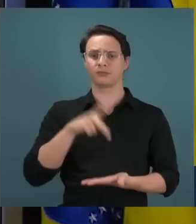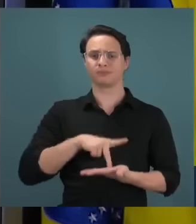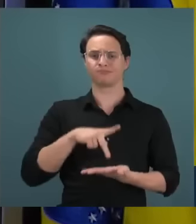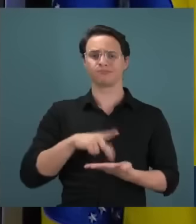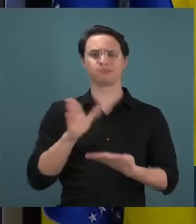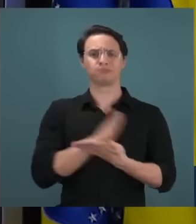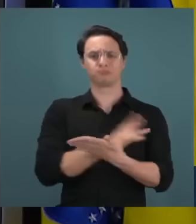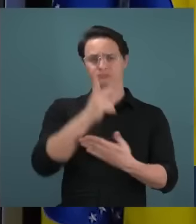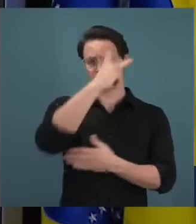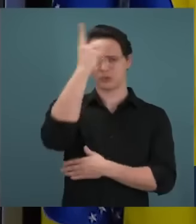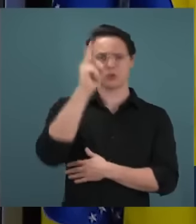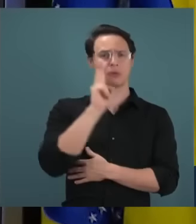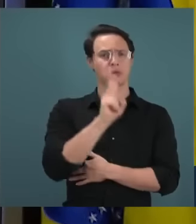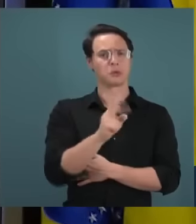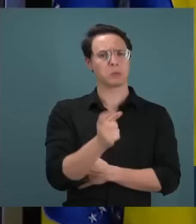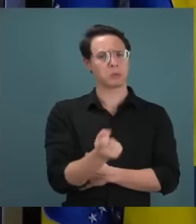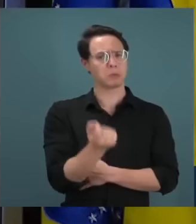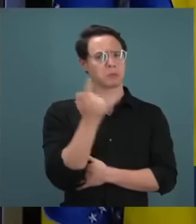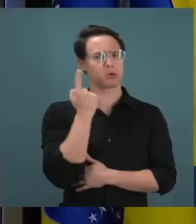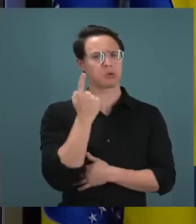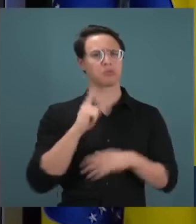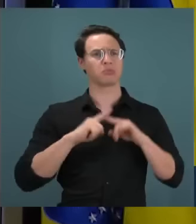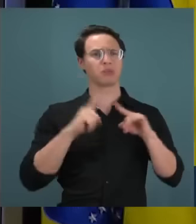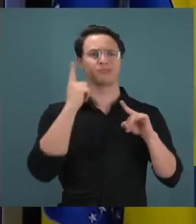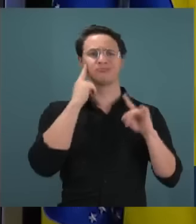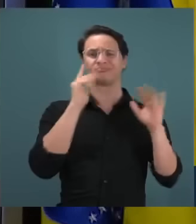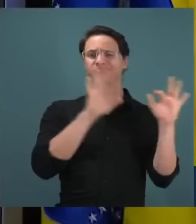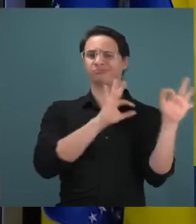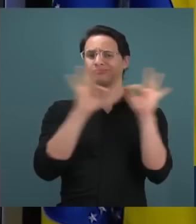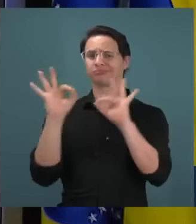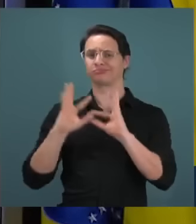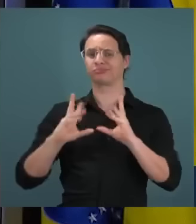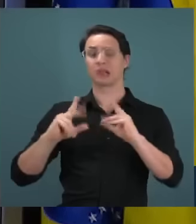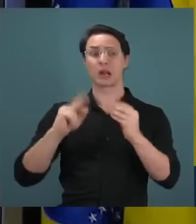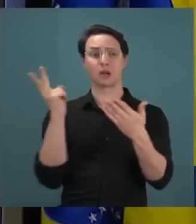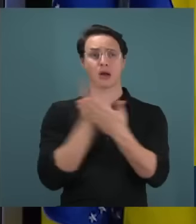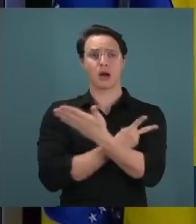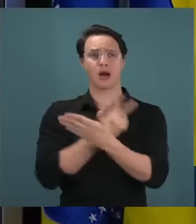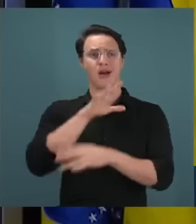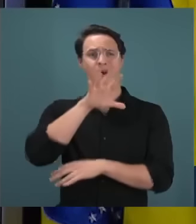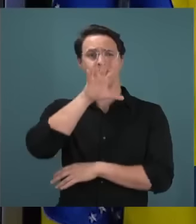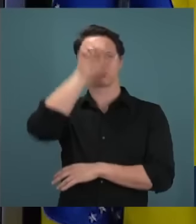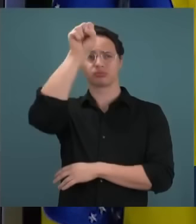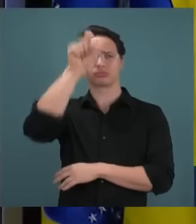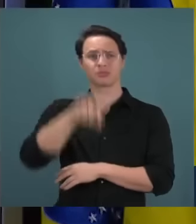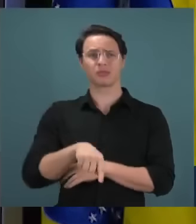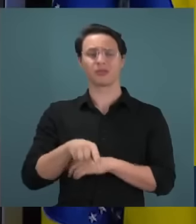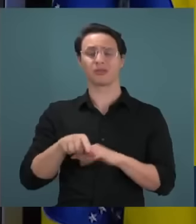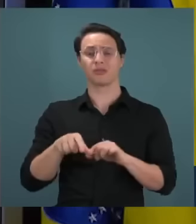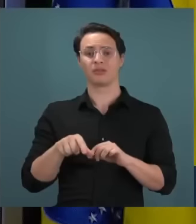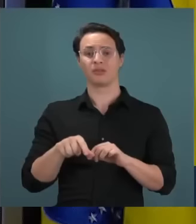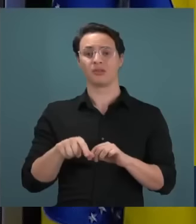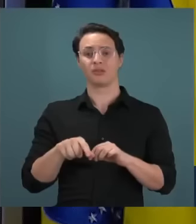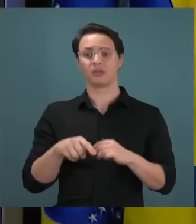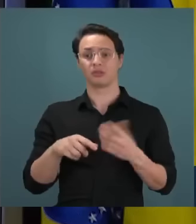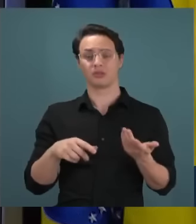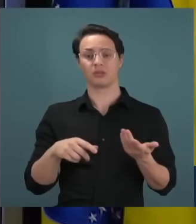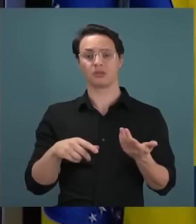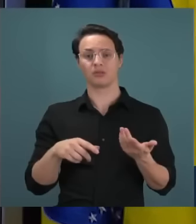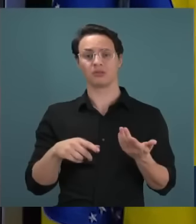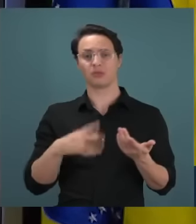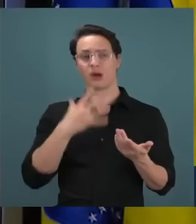mas para quem está acompanhando tudo o que vem acontecendo ultimamente com os abusos cometidos por alguns ministros do STF, isso